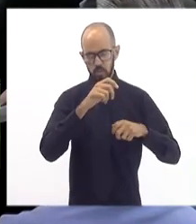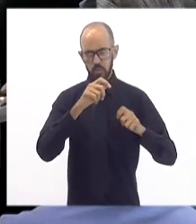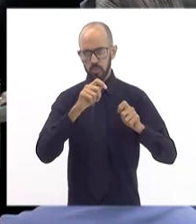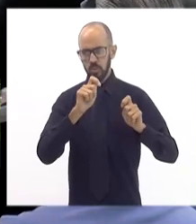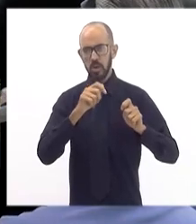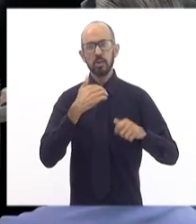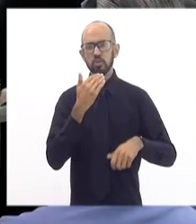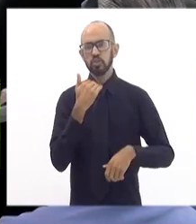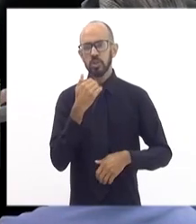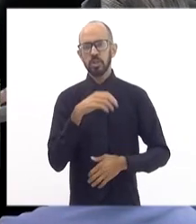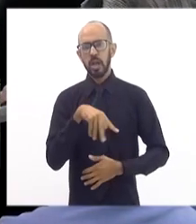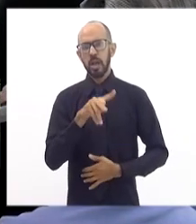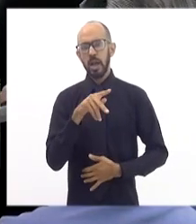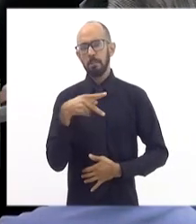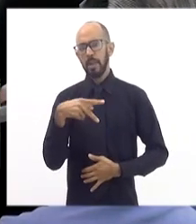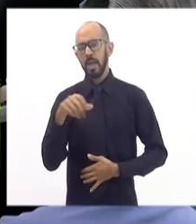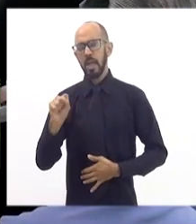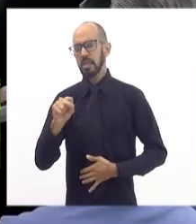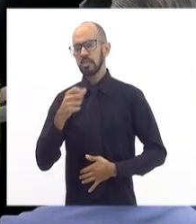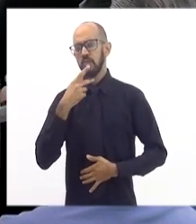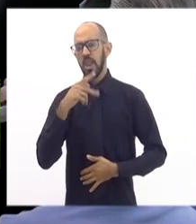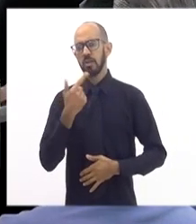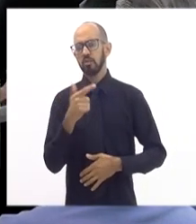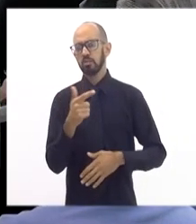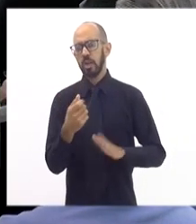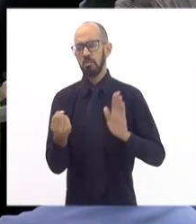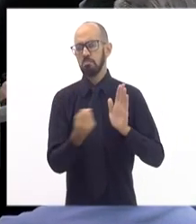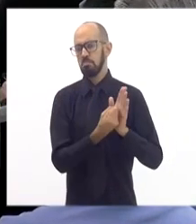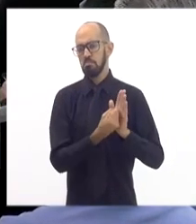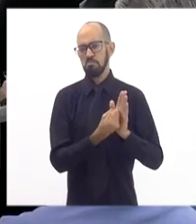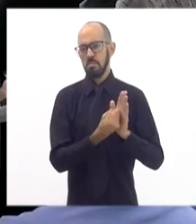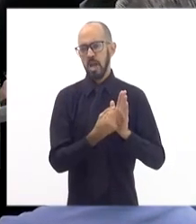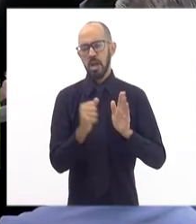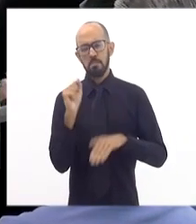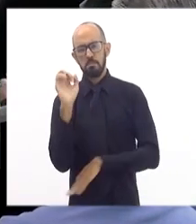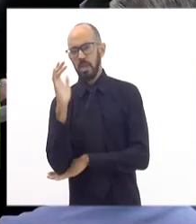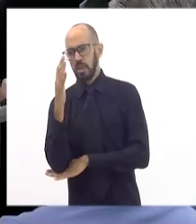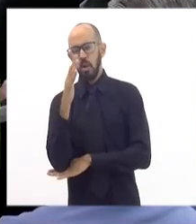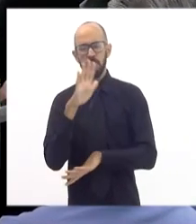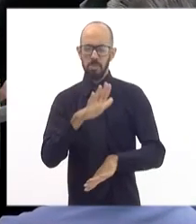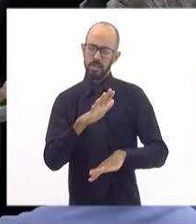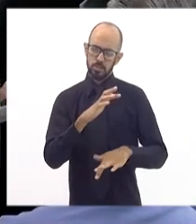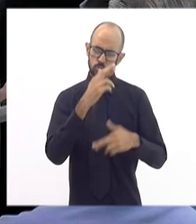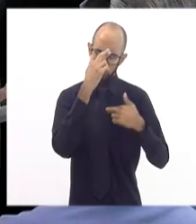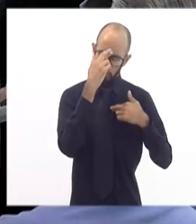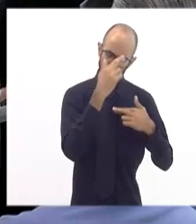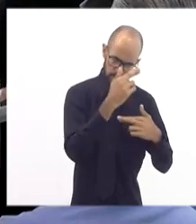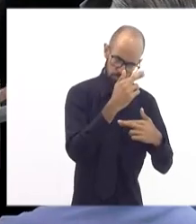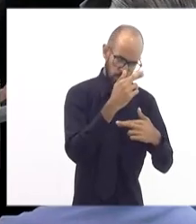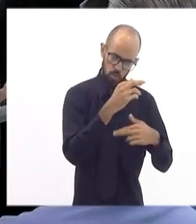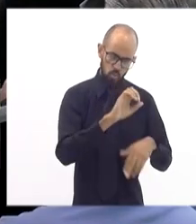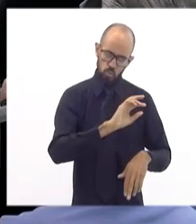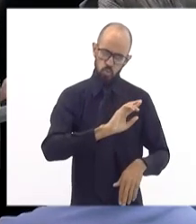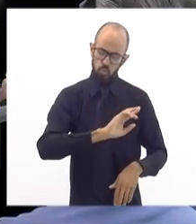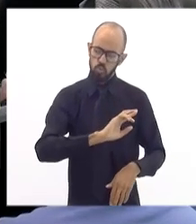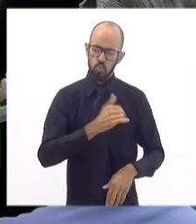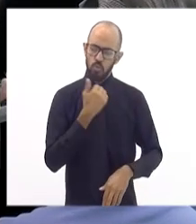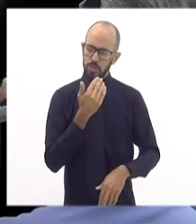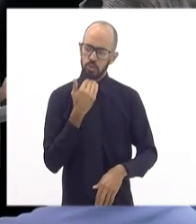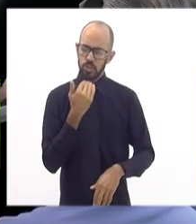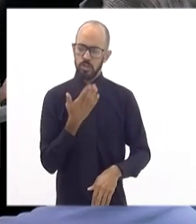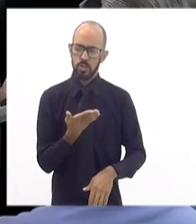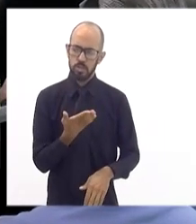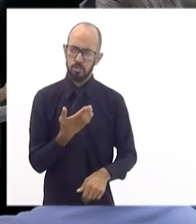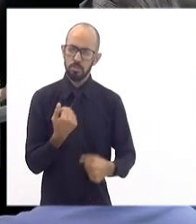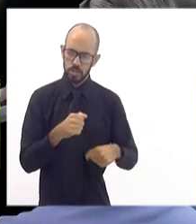kps nos prometeu o que uma grande parte de nenhum isso para nós com todo respeito não é nada a gente tem que ver os estudos que tem que ouvir os especialistas